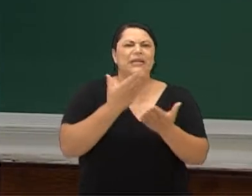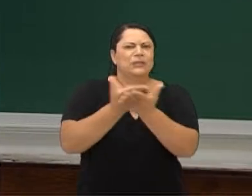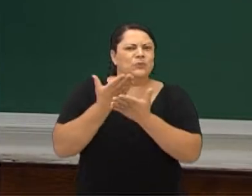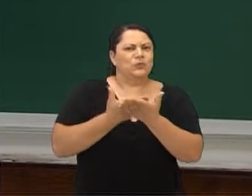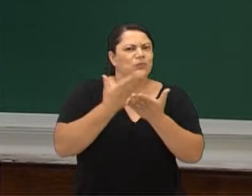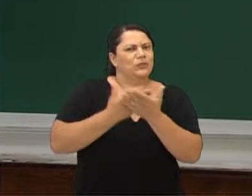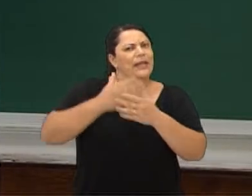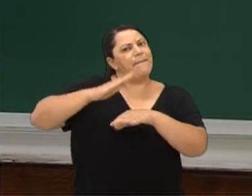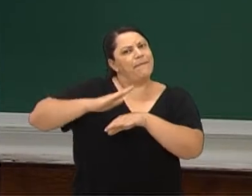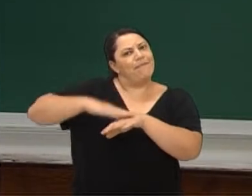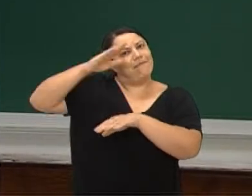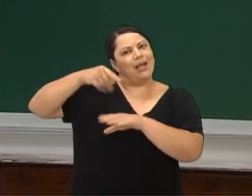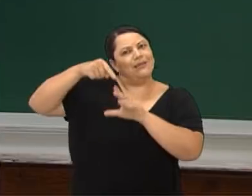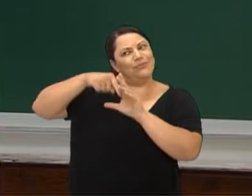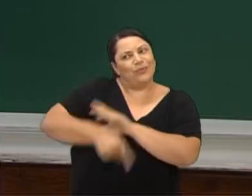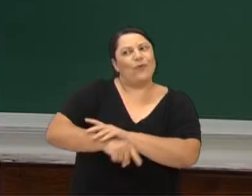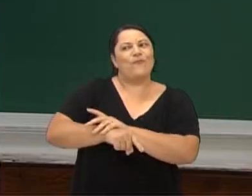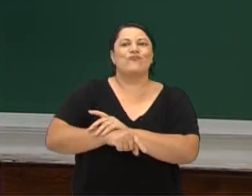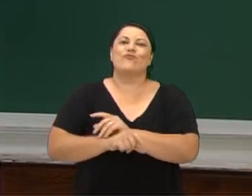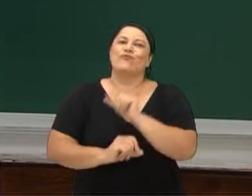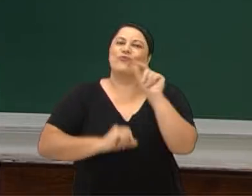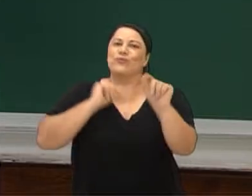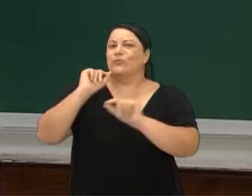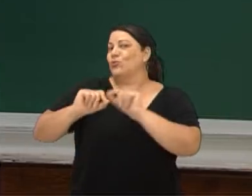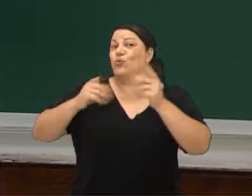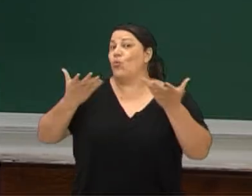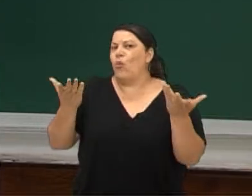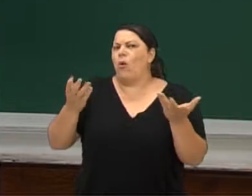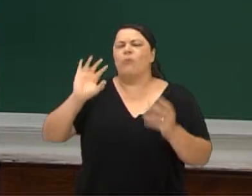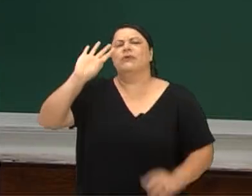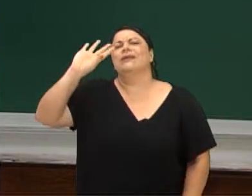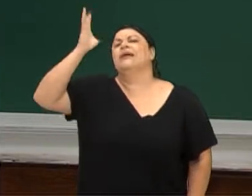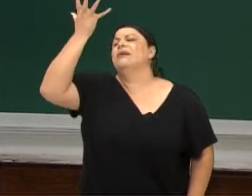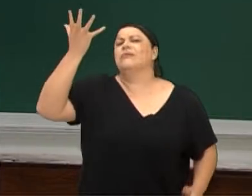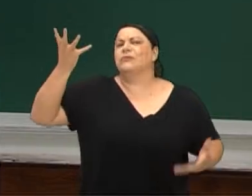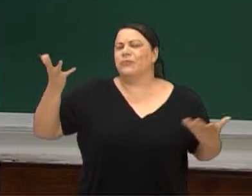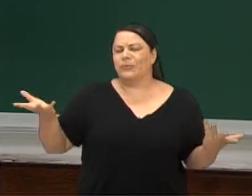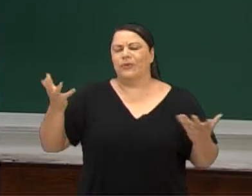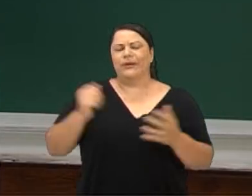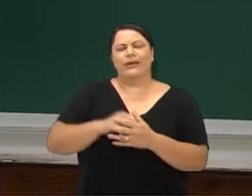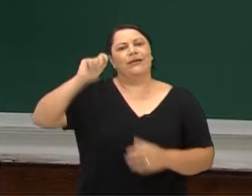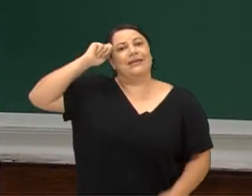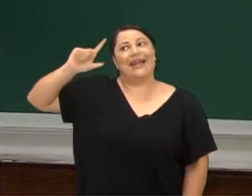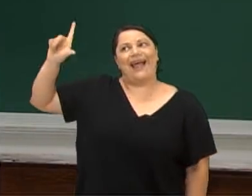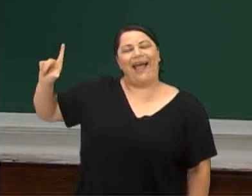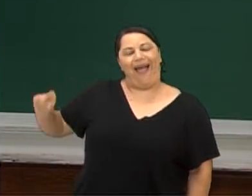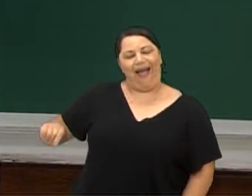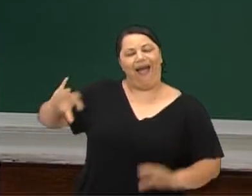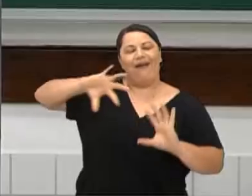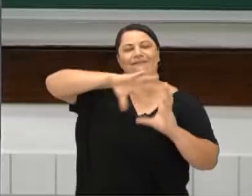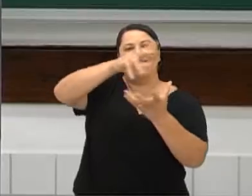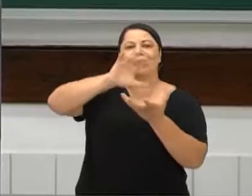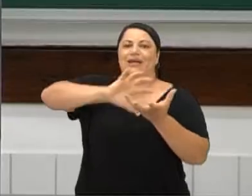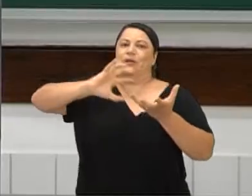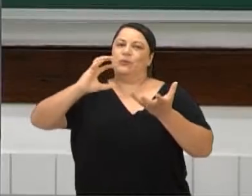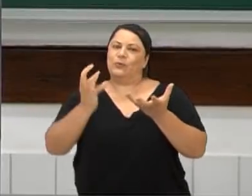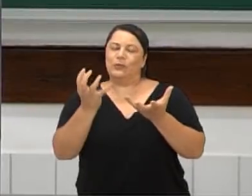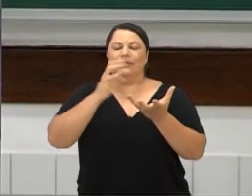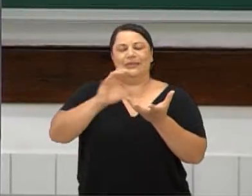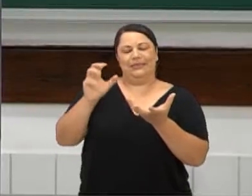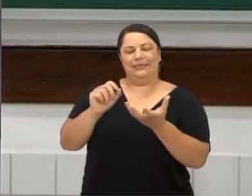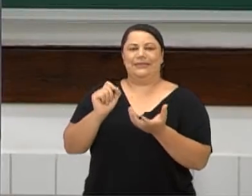pouco mais, nós vamos aprofundar como de fato ocorreu lá na África, no continente africano, as